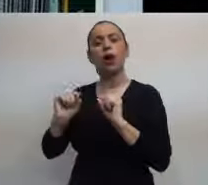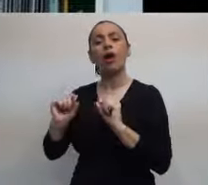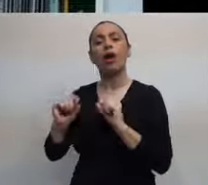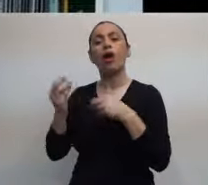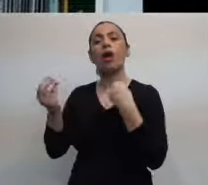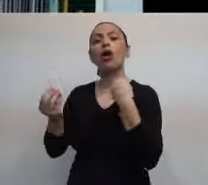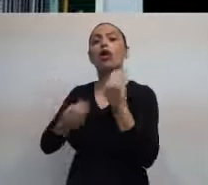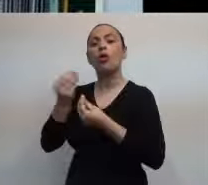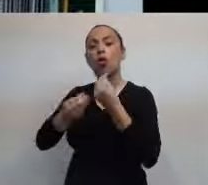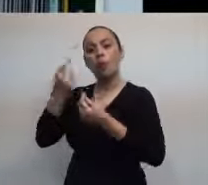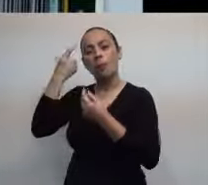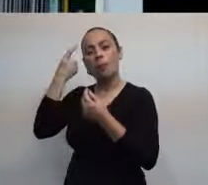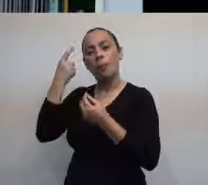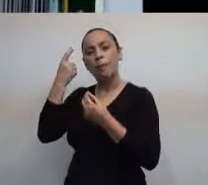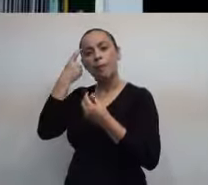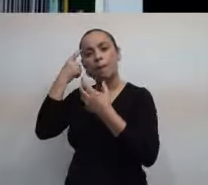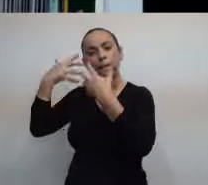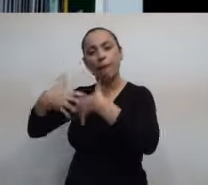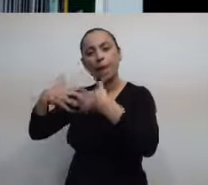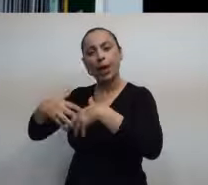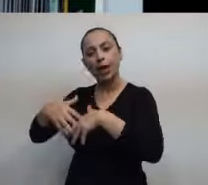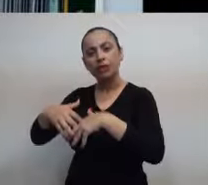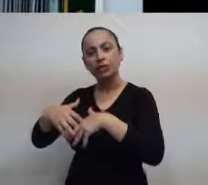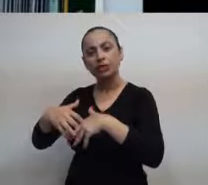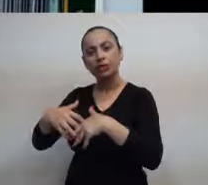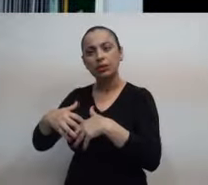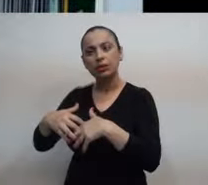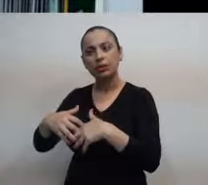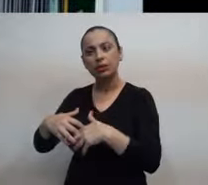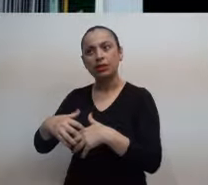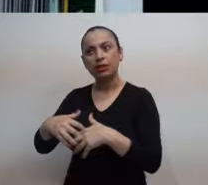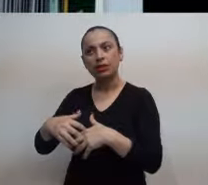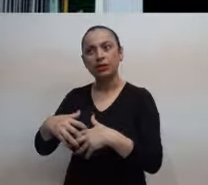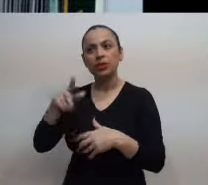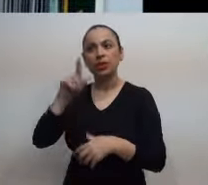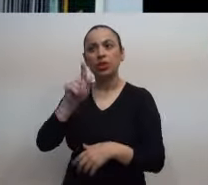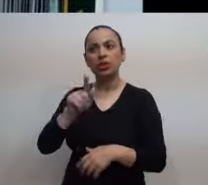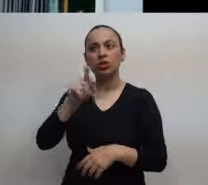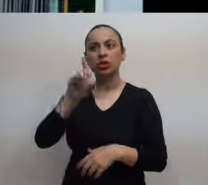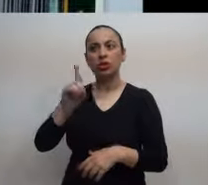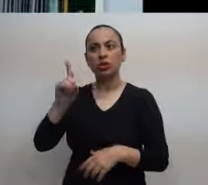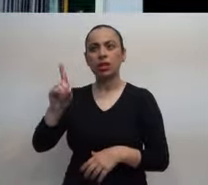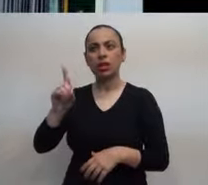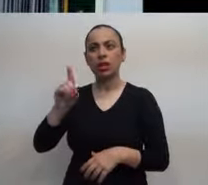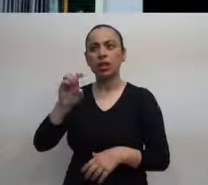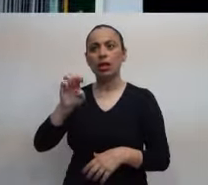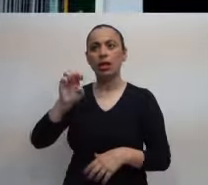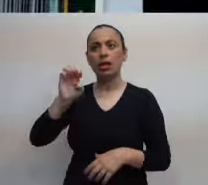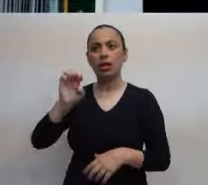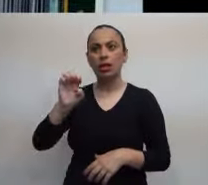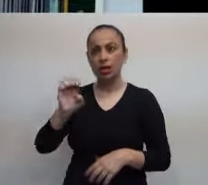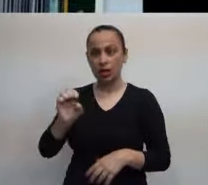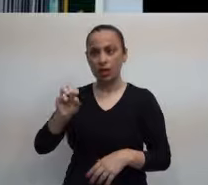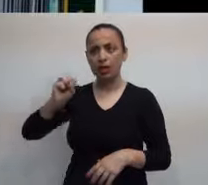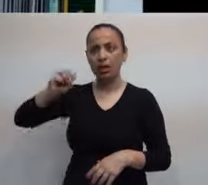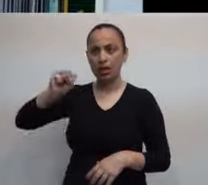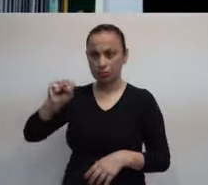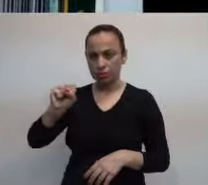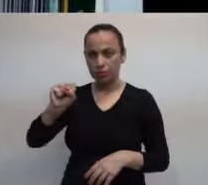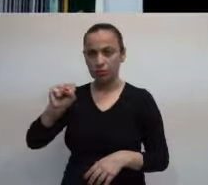um pouco sobre o que pensa Anthony Gibbs sobre isso, Anthony Giddens.